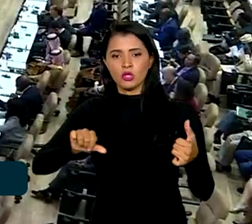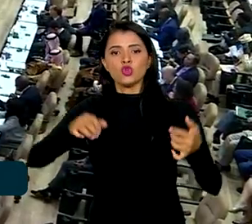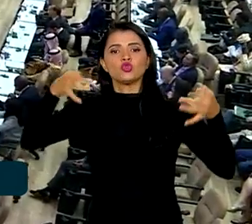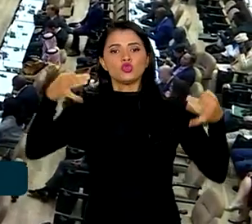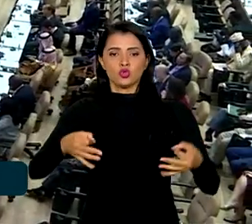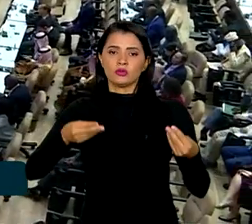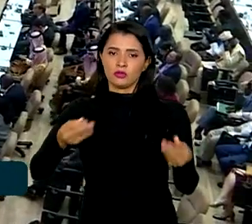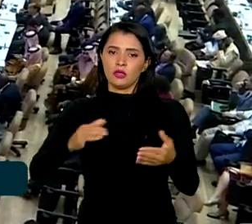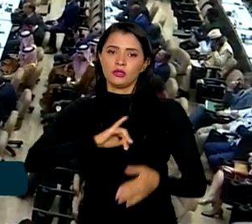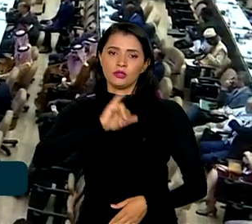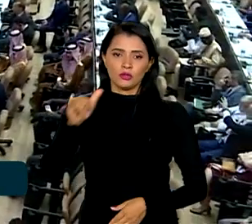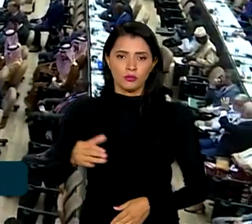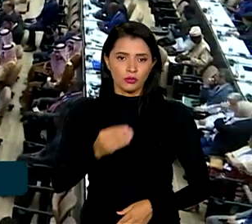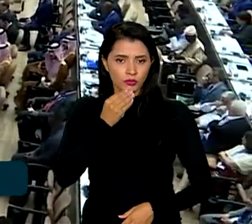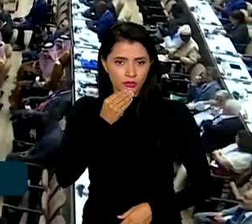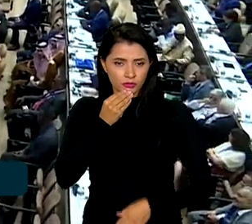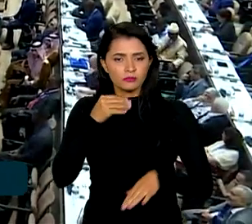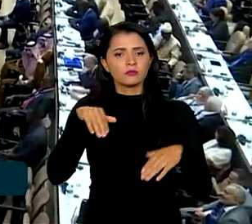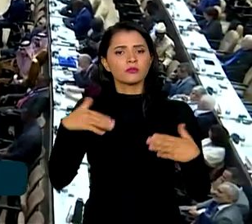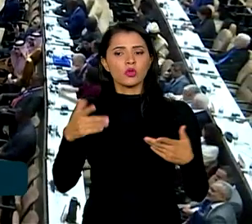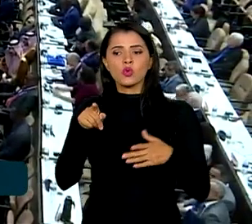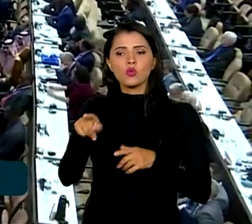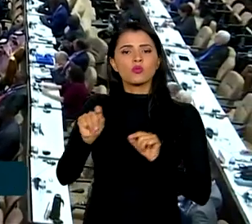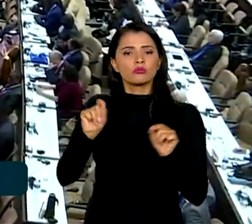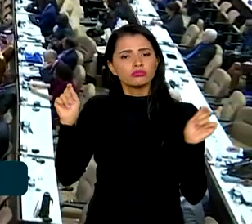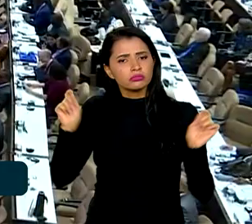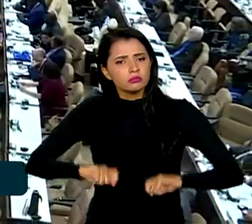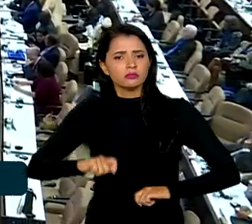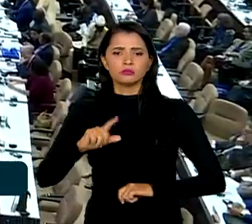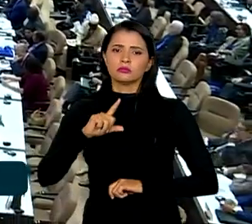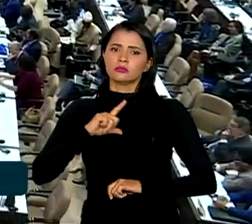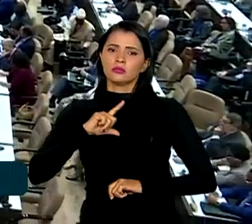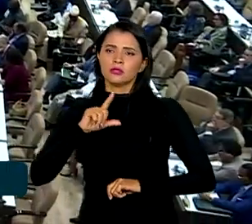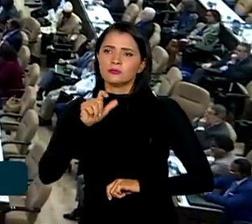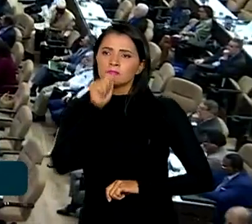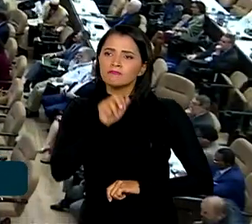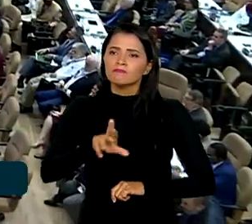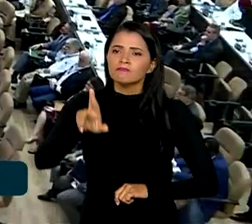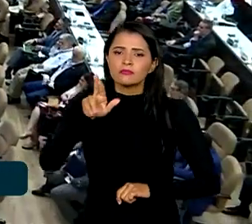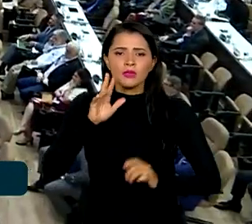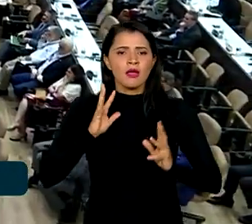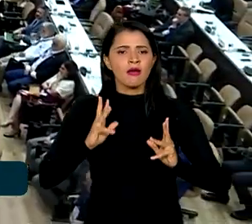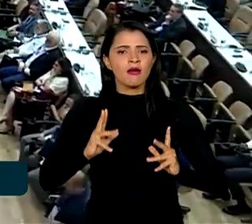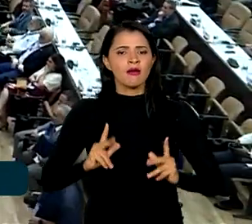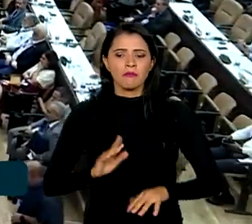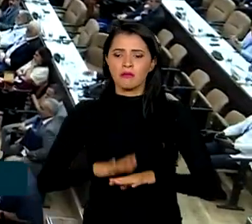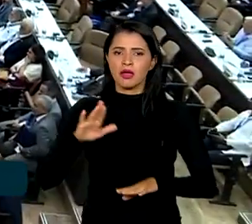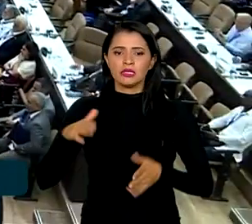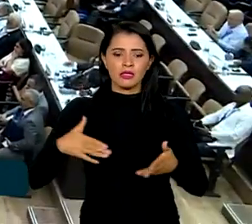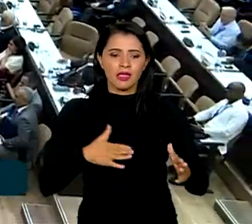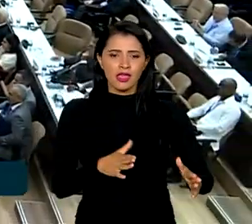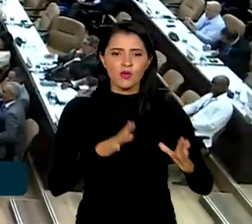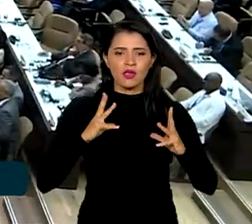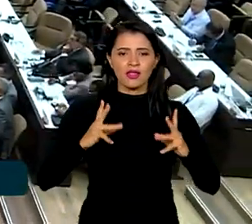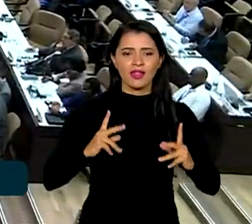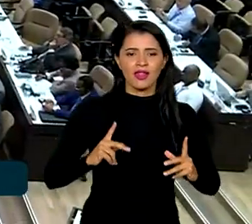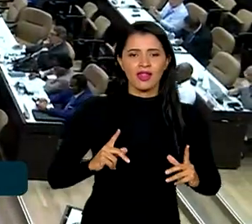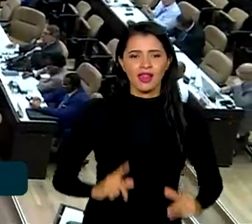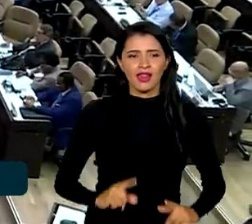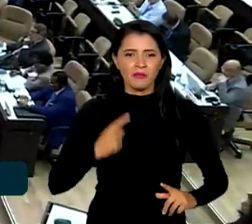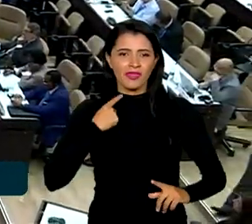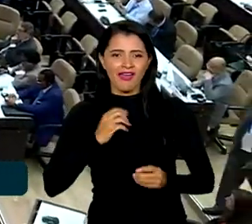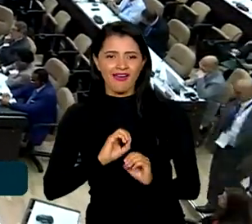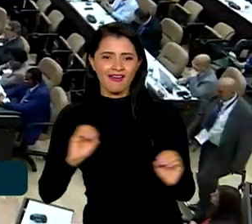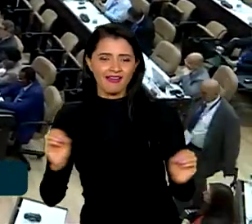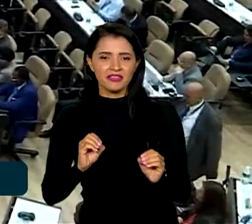oportunidades. Com ela, podemos ter o ar mais limpo, rios sem contaminação, cidades mais